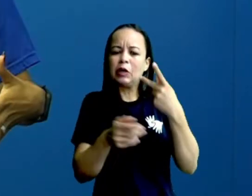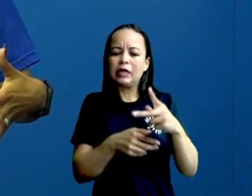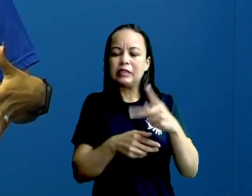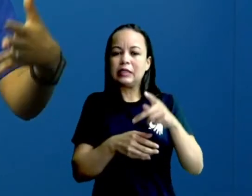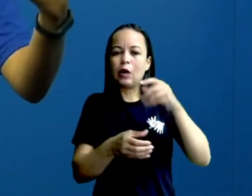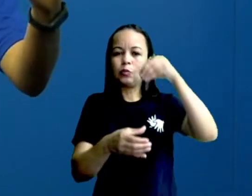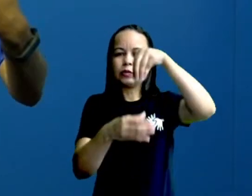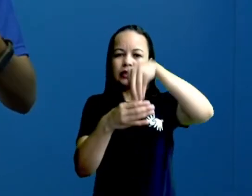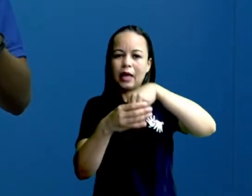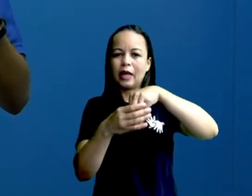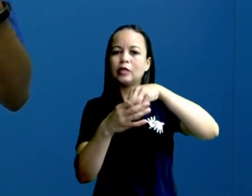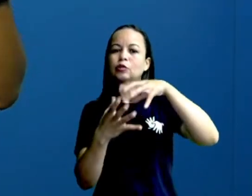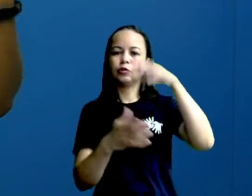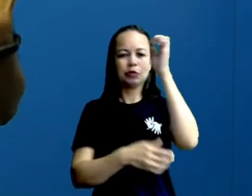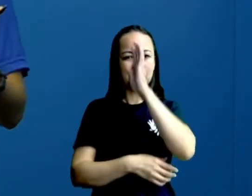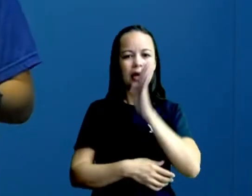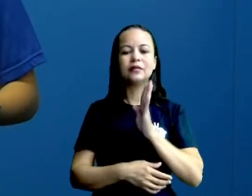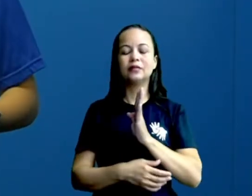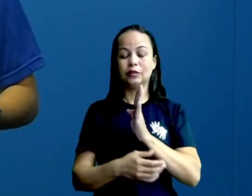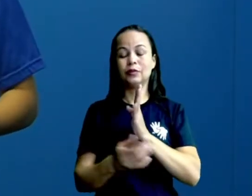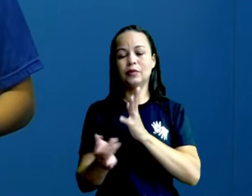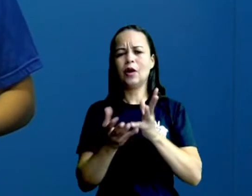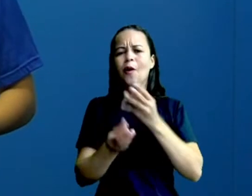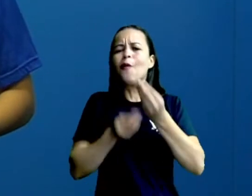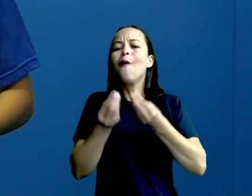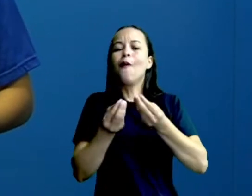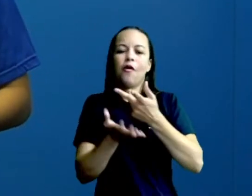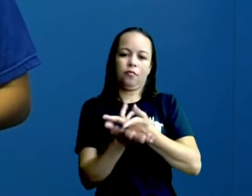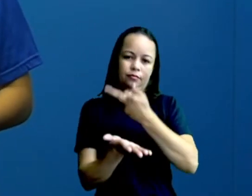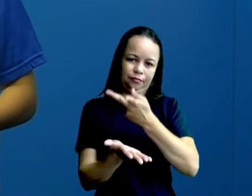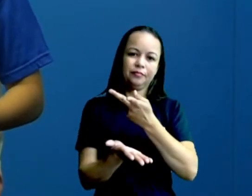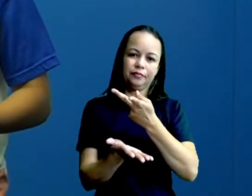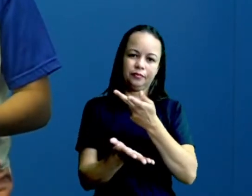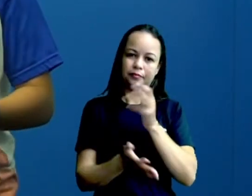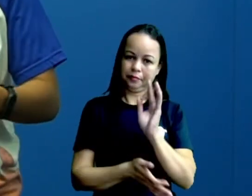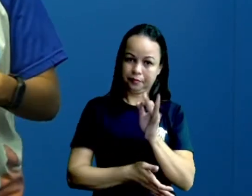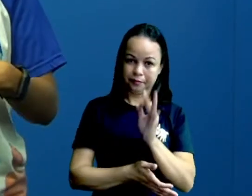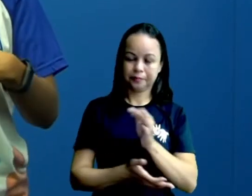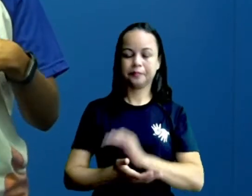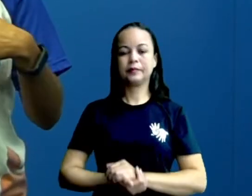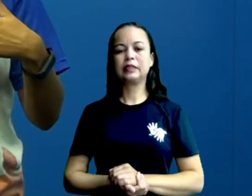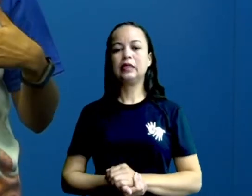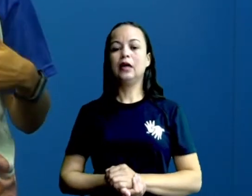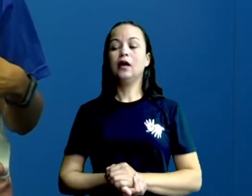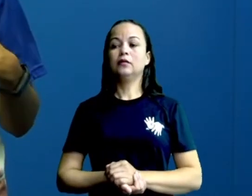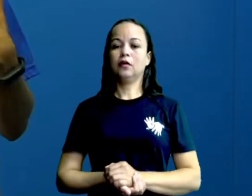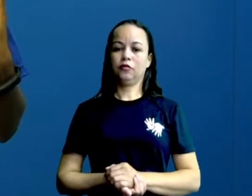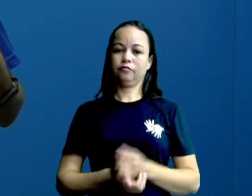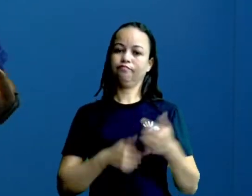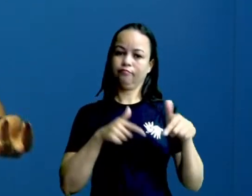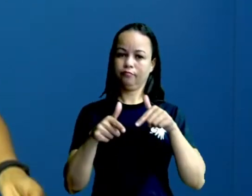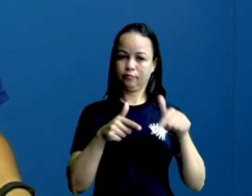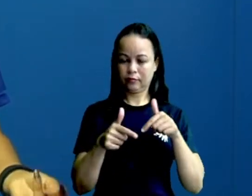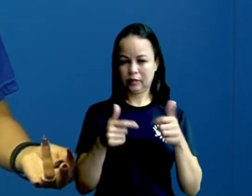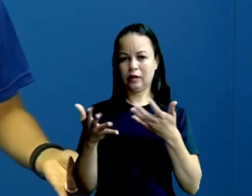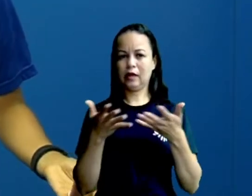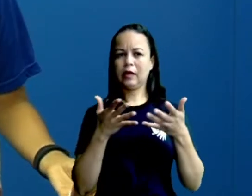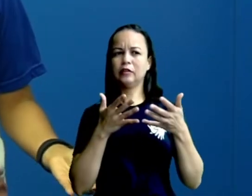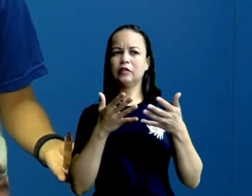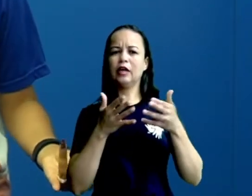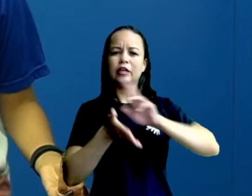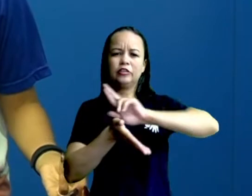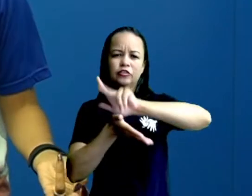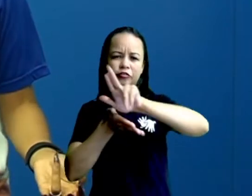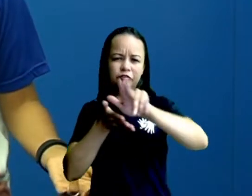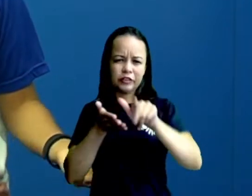dentro do Brasil. Como foi que isso aconteceu, tá certo? Vamos trabalhar, identificar